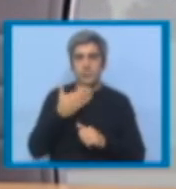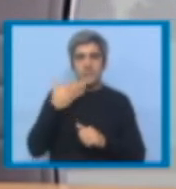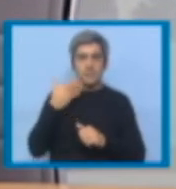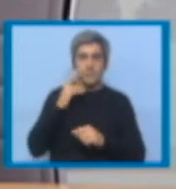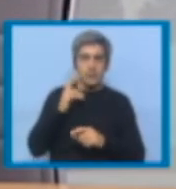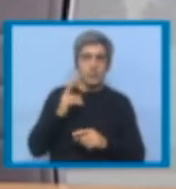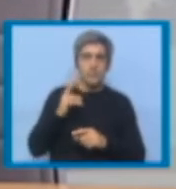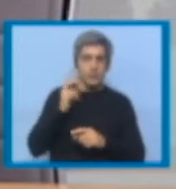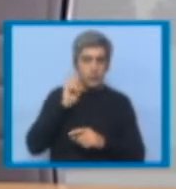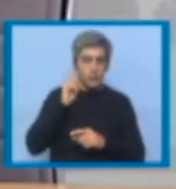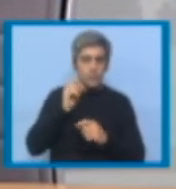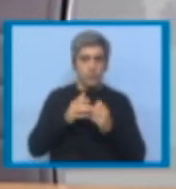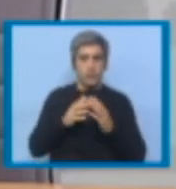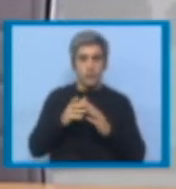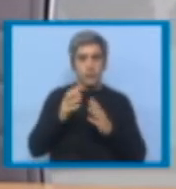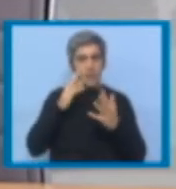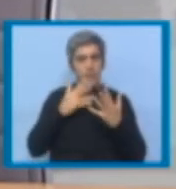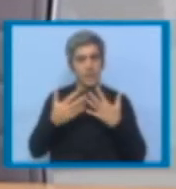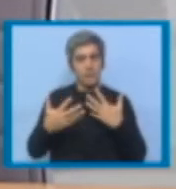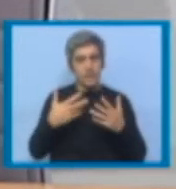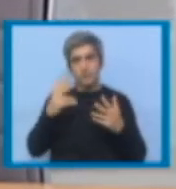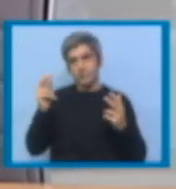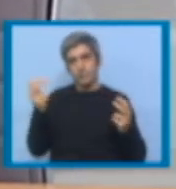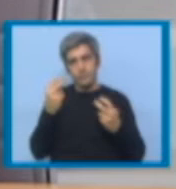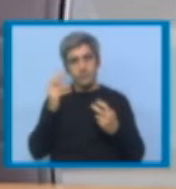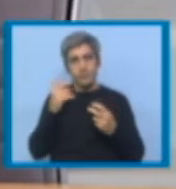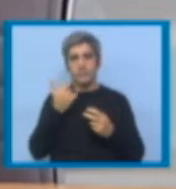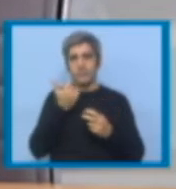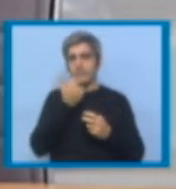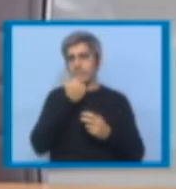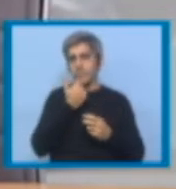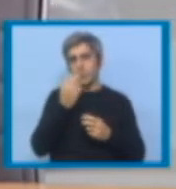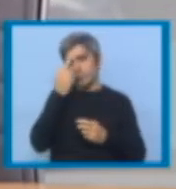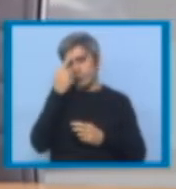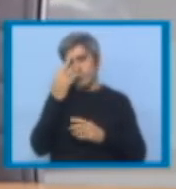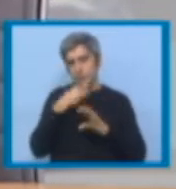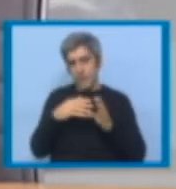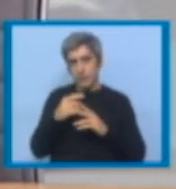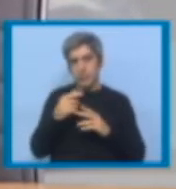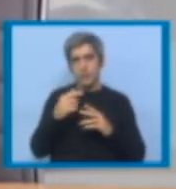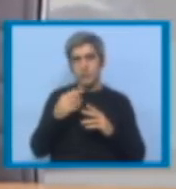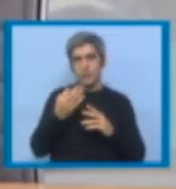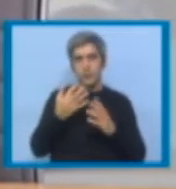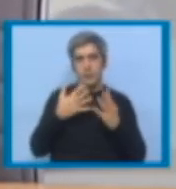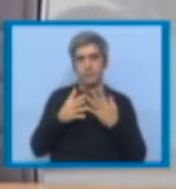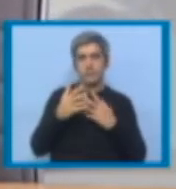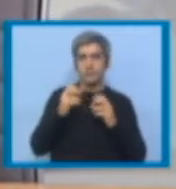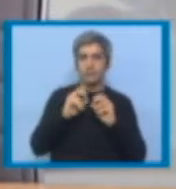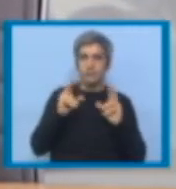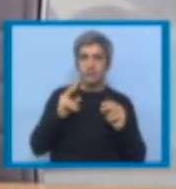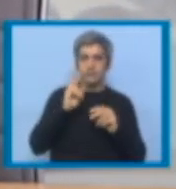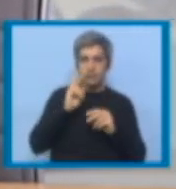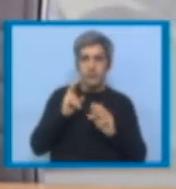era importante que todo este processo fosse muito transparente e felizmente fez esse esforço de transparência ao